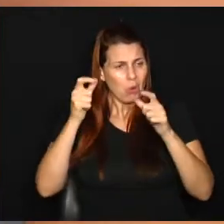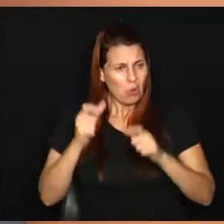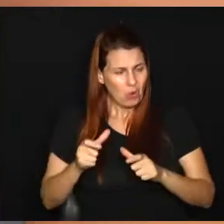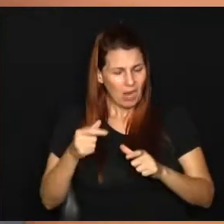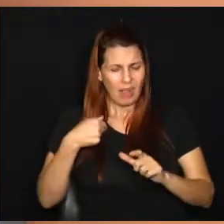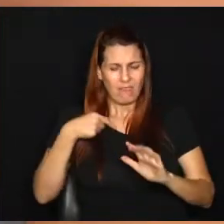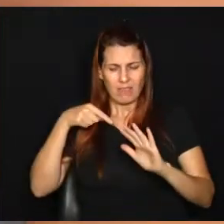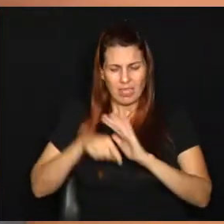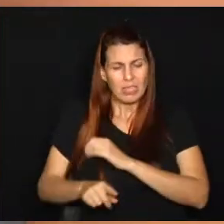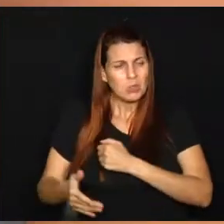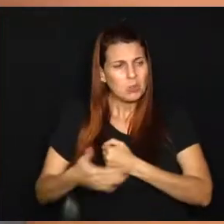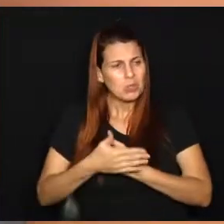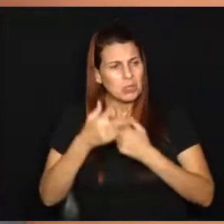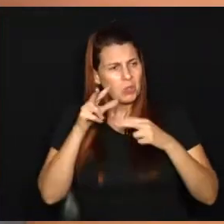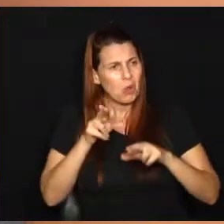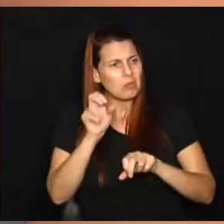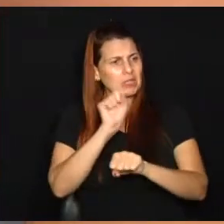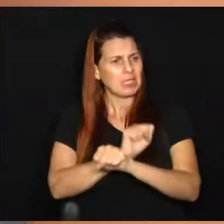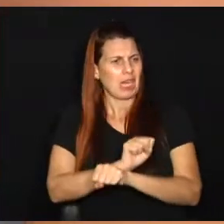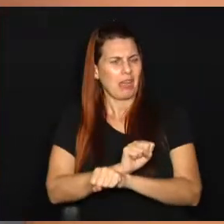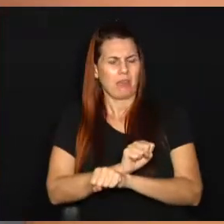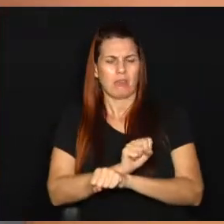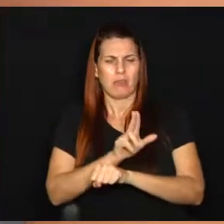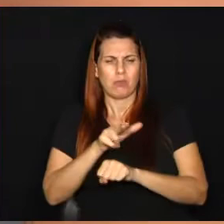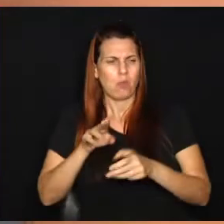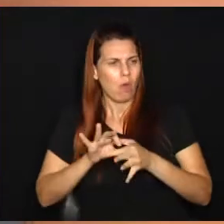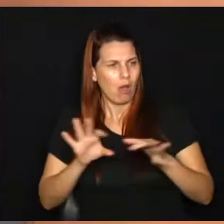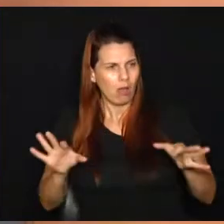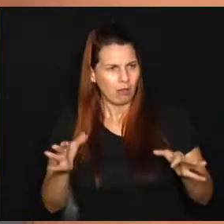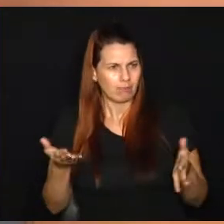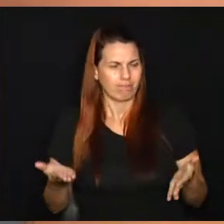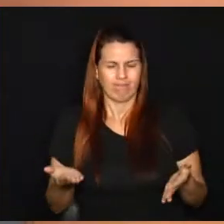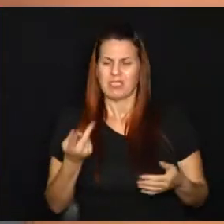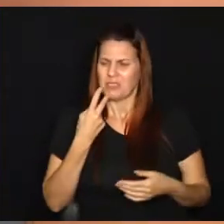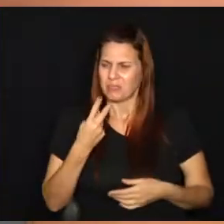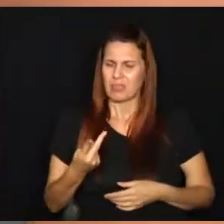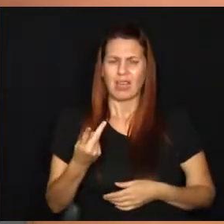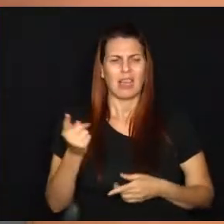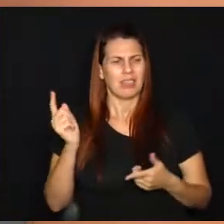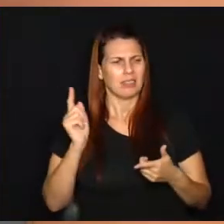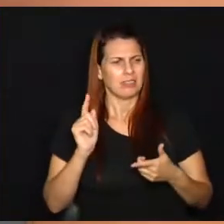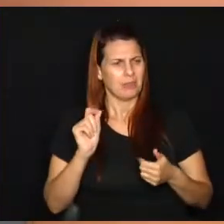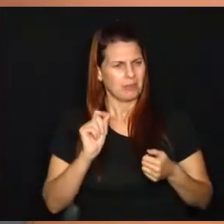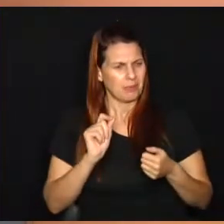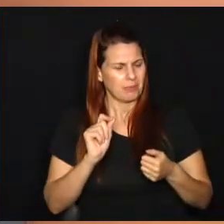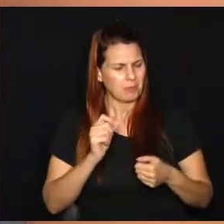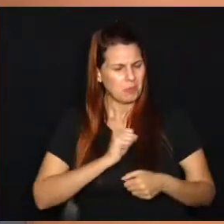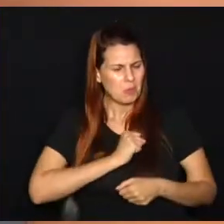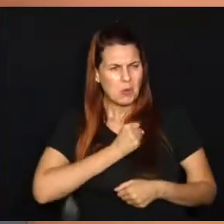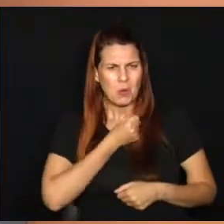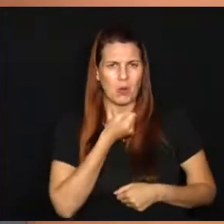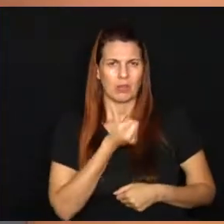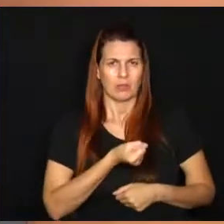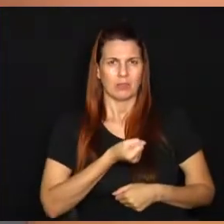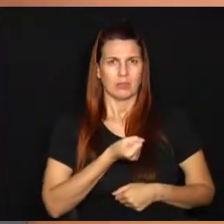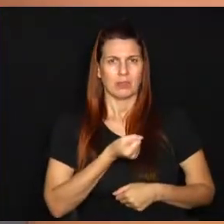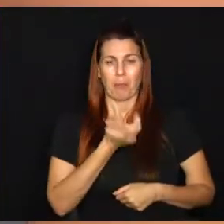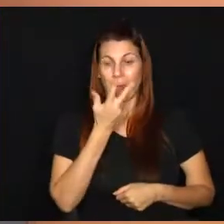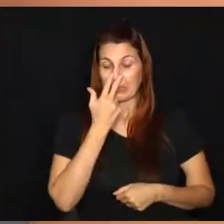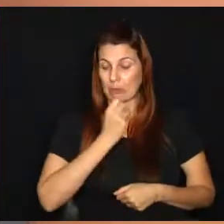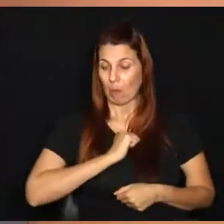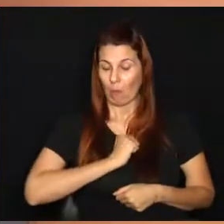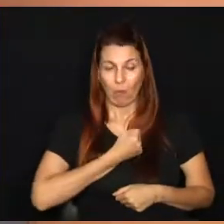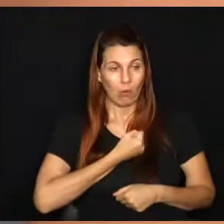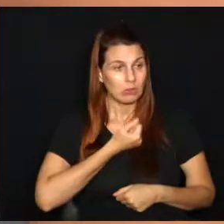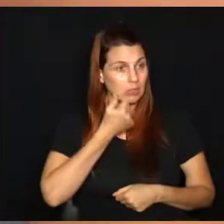escravidão, que é onde a gente nunca devia ter saído. E eles falam isso, eles fazem isso com tanto ódio. Eles têm ódio